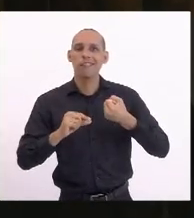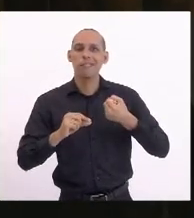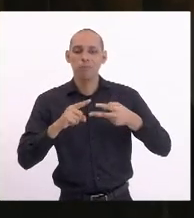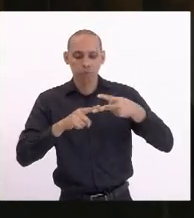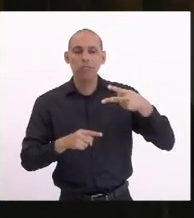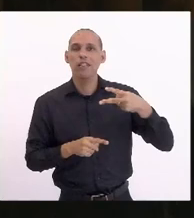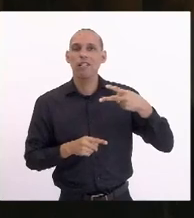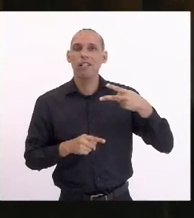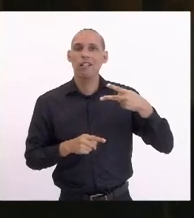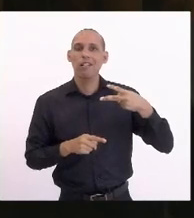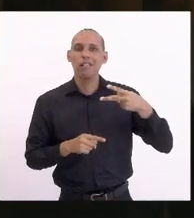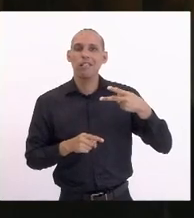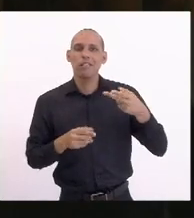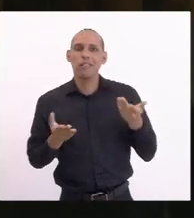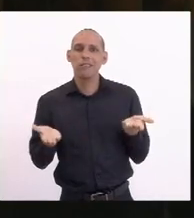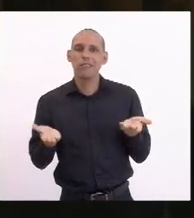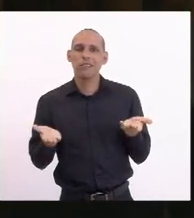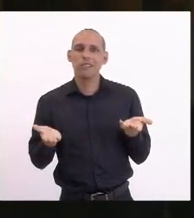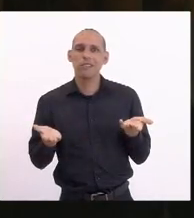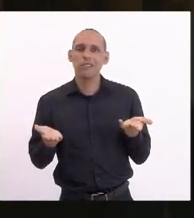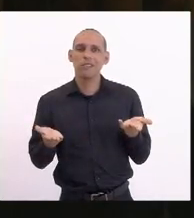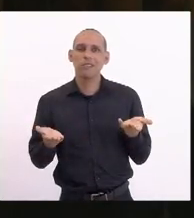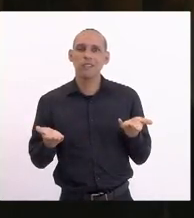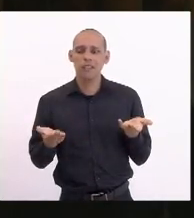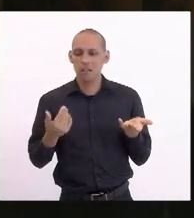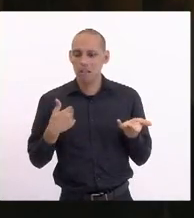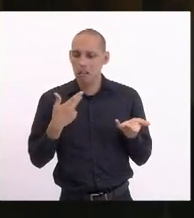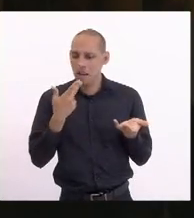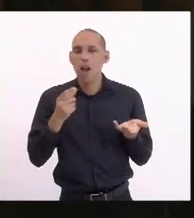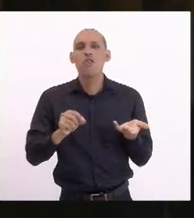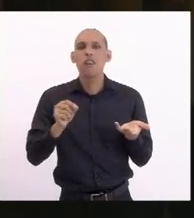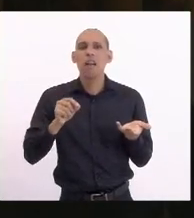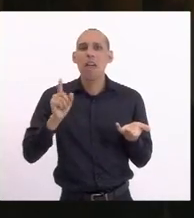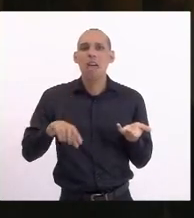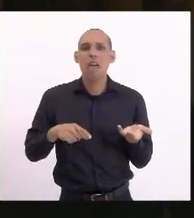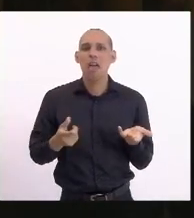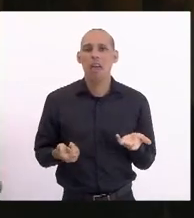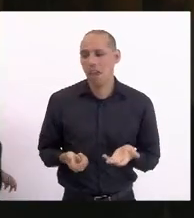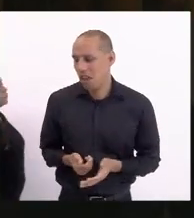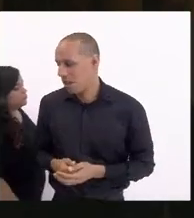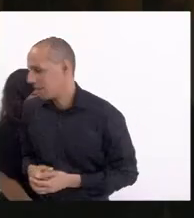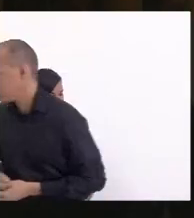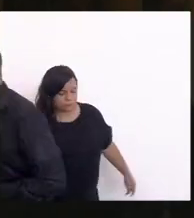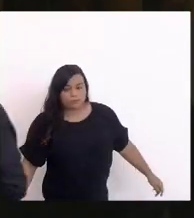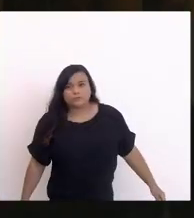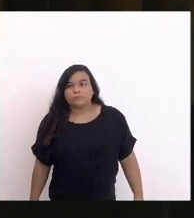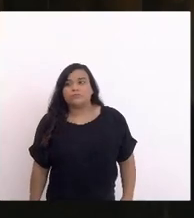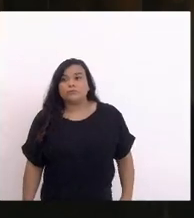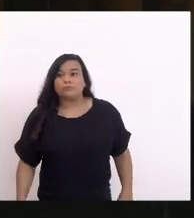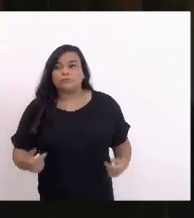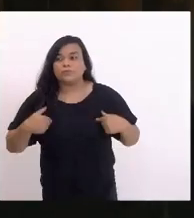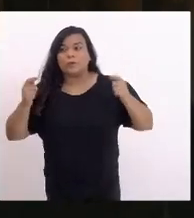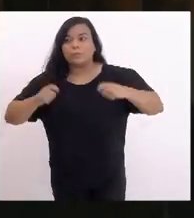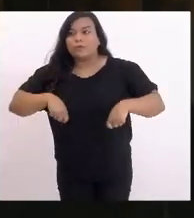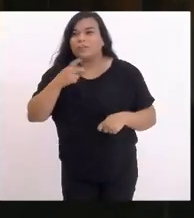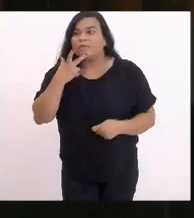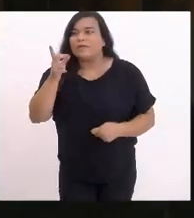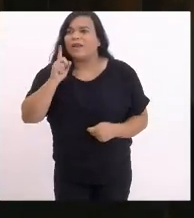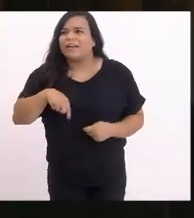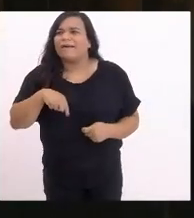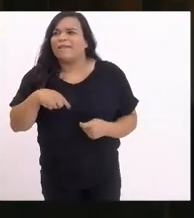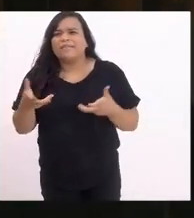Então, isso eu poderia até chamar de molecagem, mas eu não vou chamar de molecagem e nem de